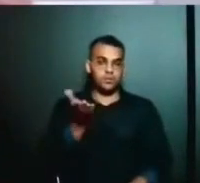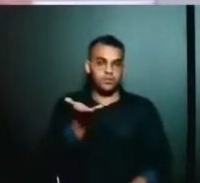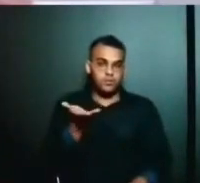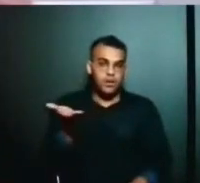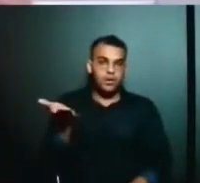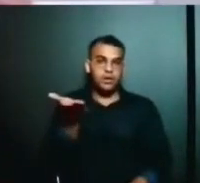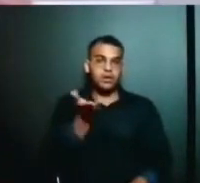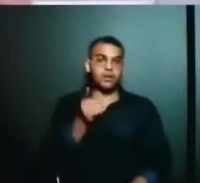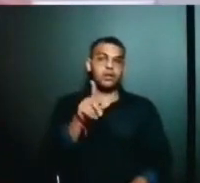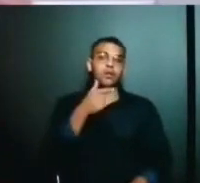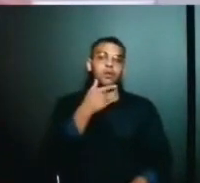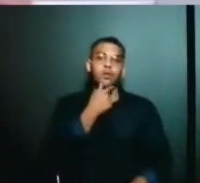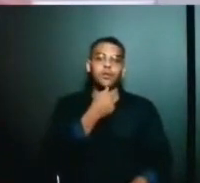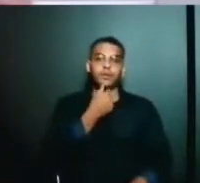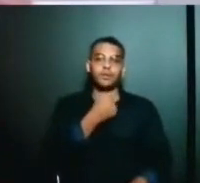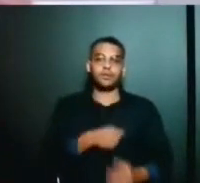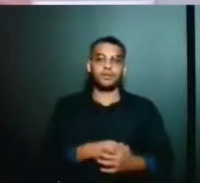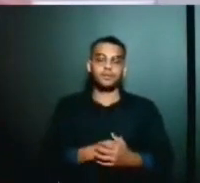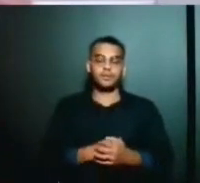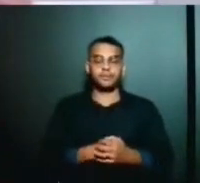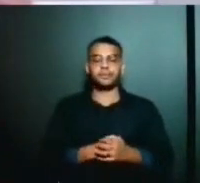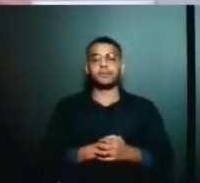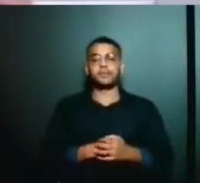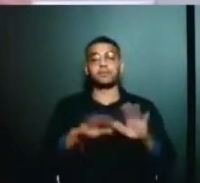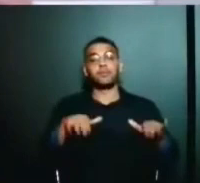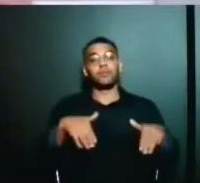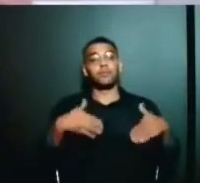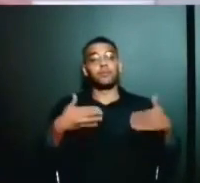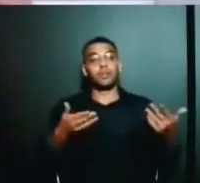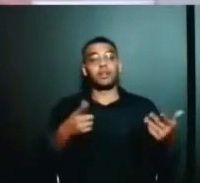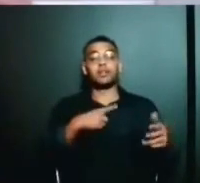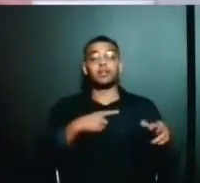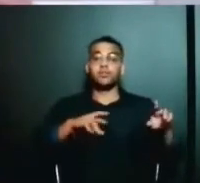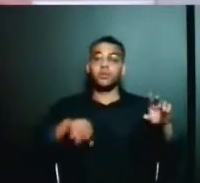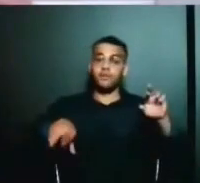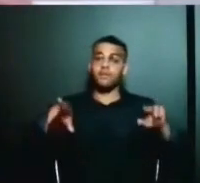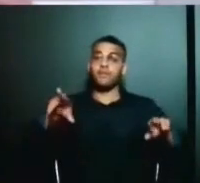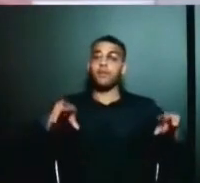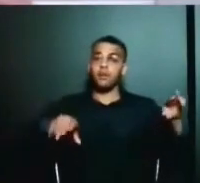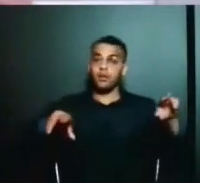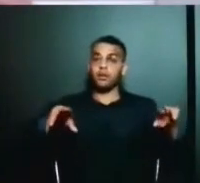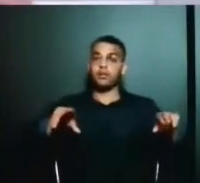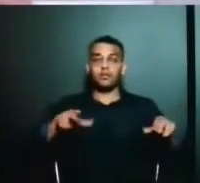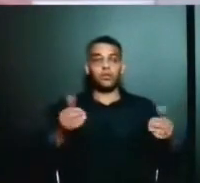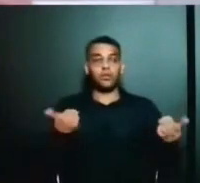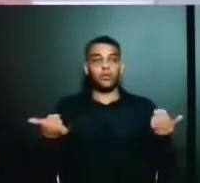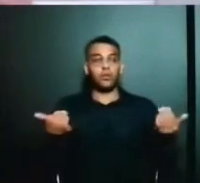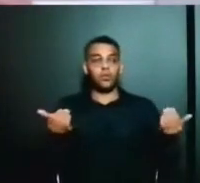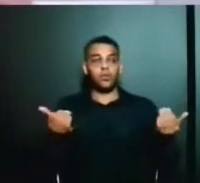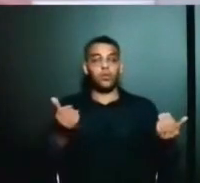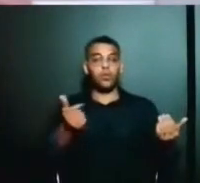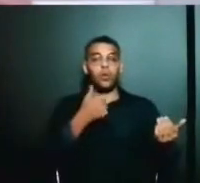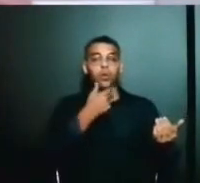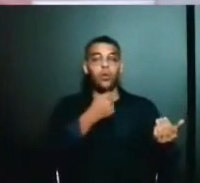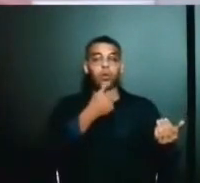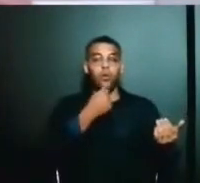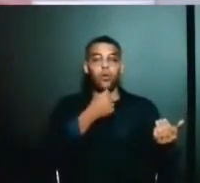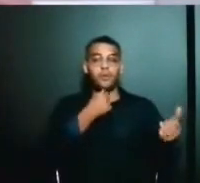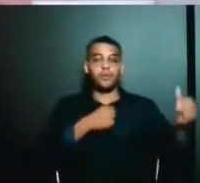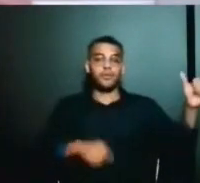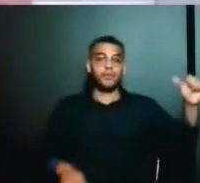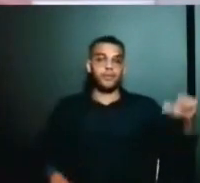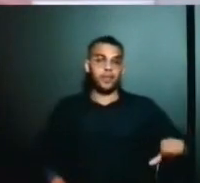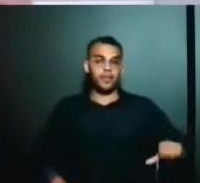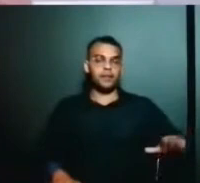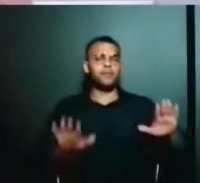mendicantes são homens. Então, existem inúmeras situações onde os homens estão em desvantagem social. E o movimento feminista